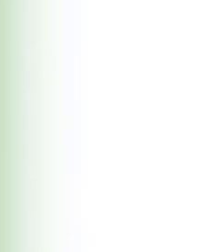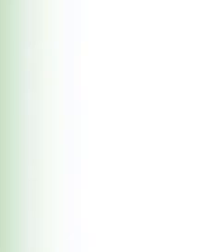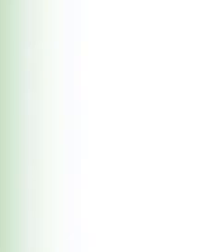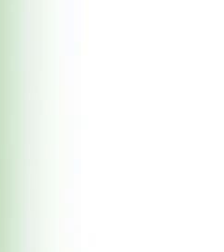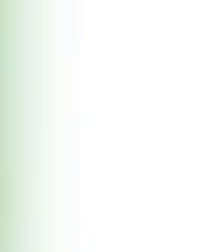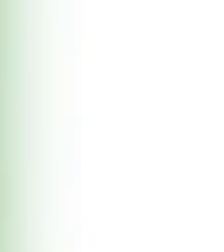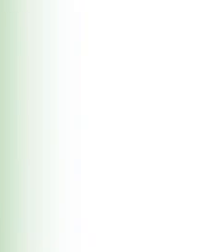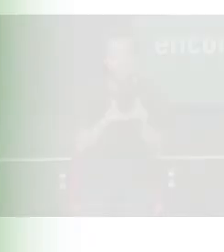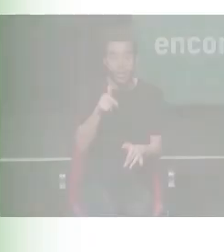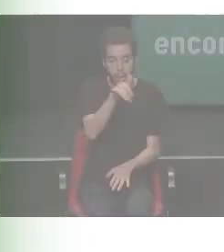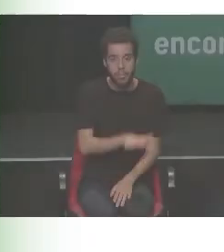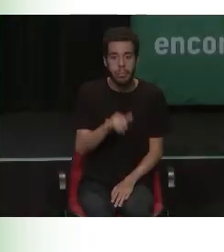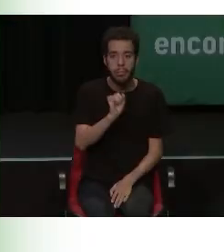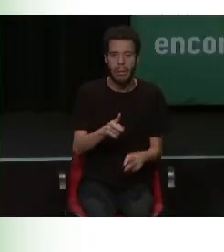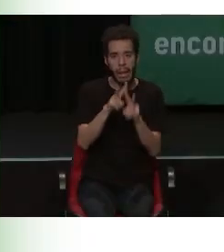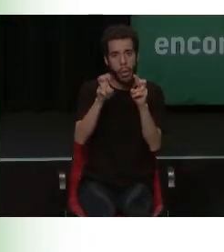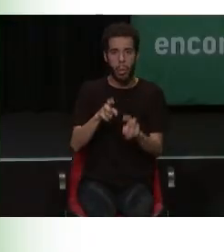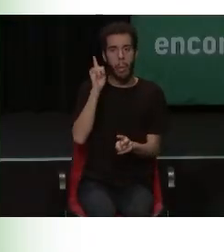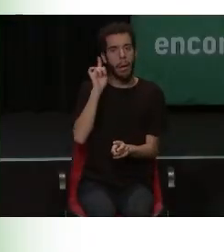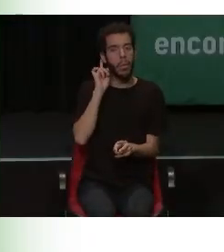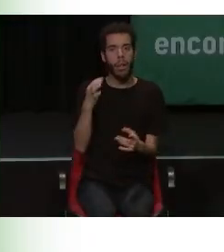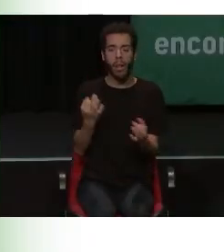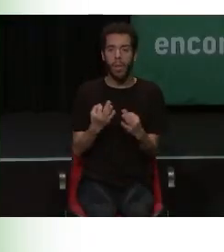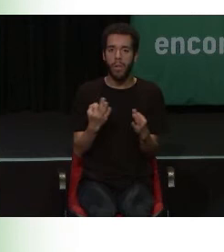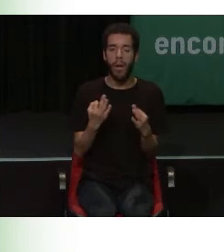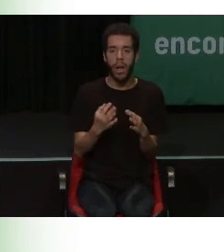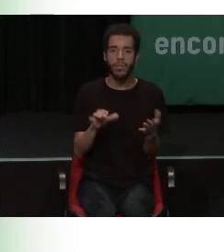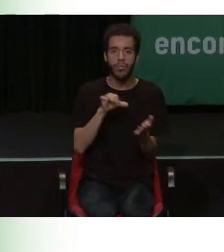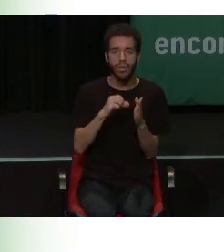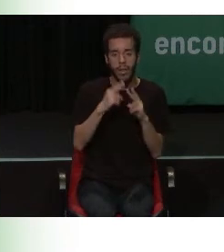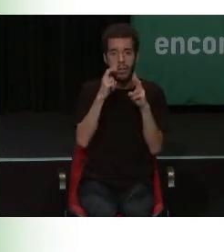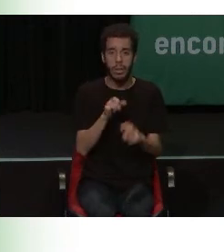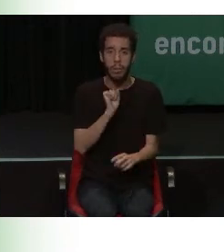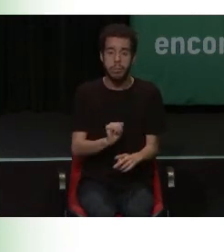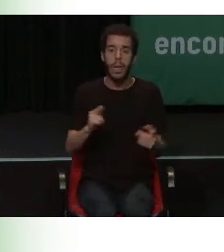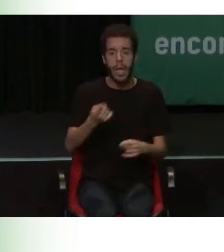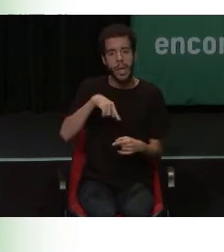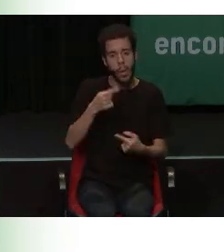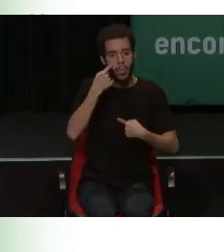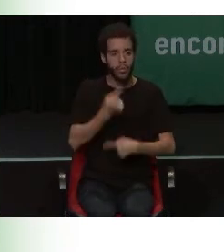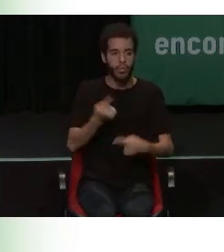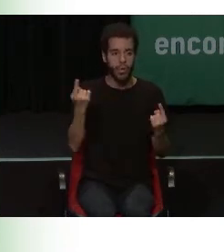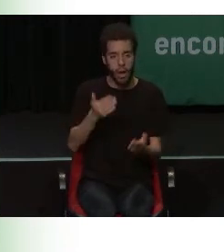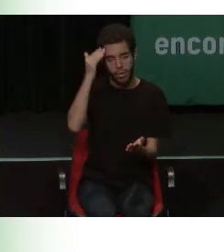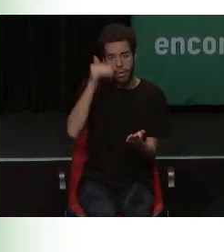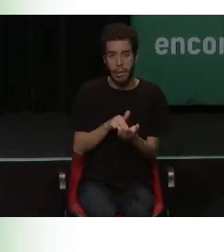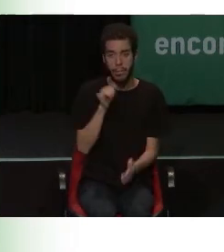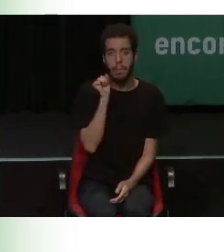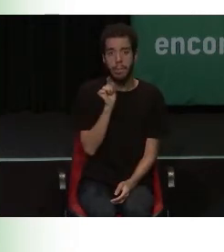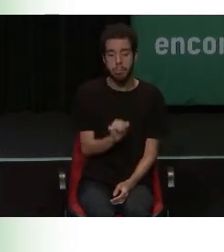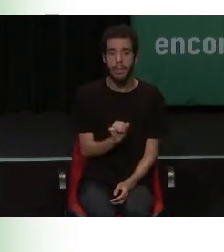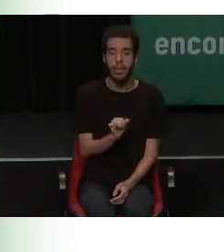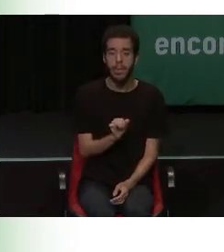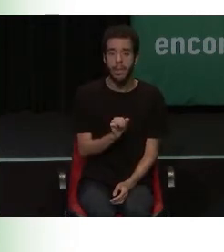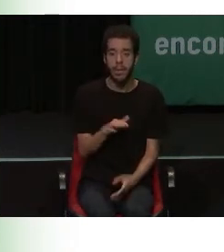um tema focal, um tema principal deste Centro de Investigação. Aqui irei apresentar resultados no âmbito